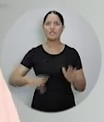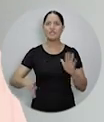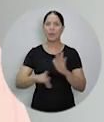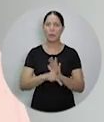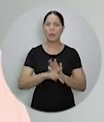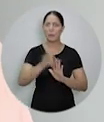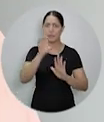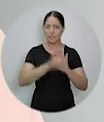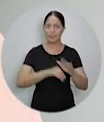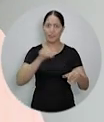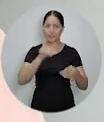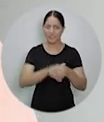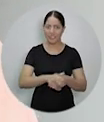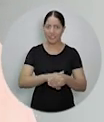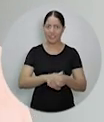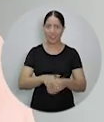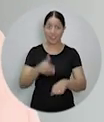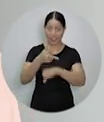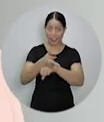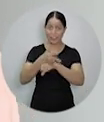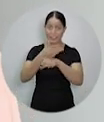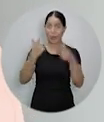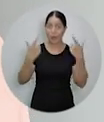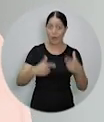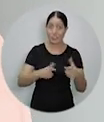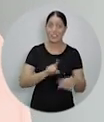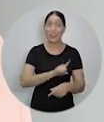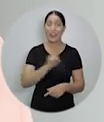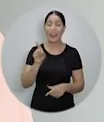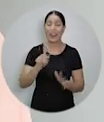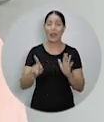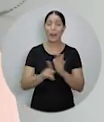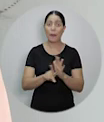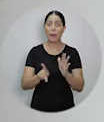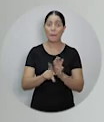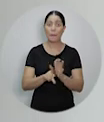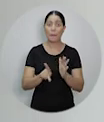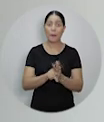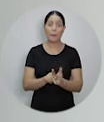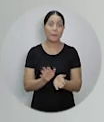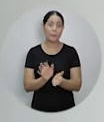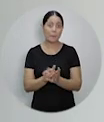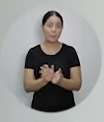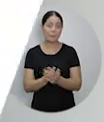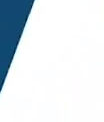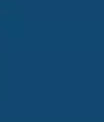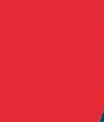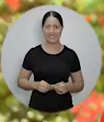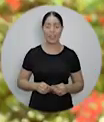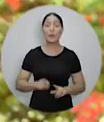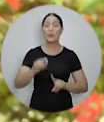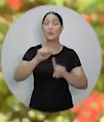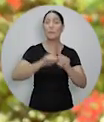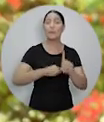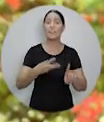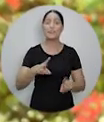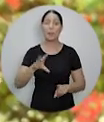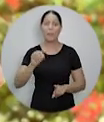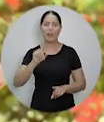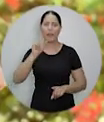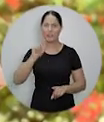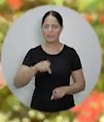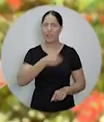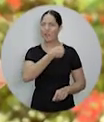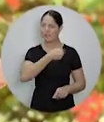da Comissão Especial de Direito Eleitoral. E a gravação dele foi direto de Recife. Confira. Em maio deste